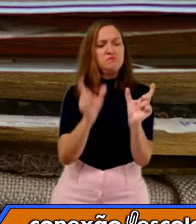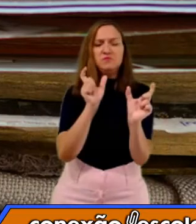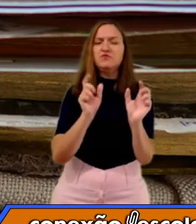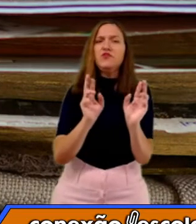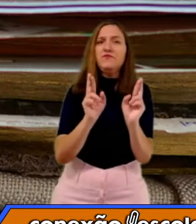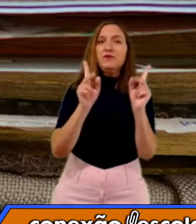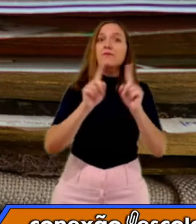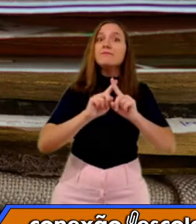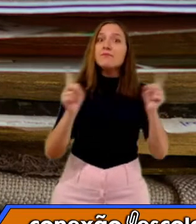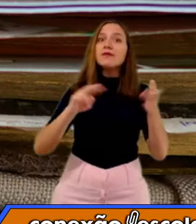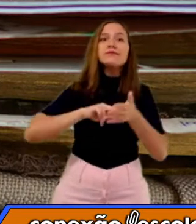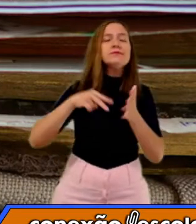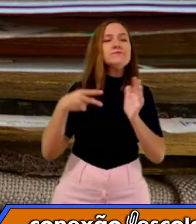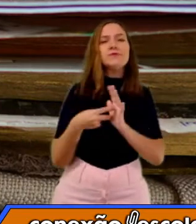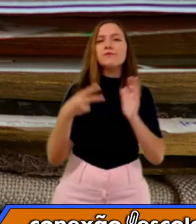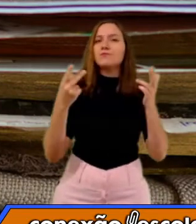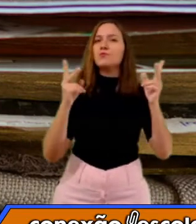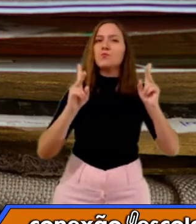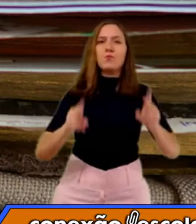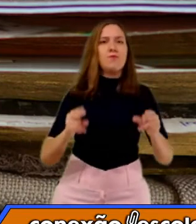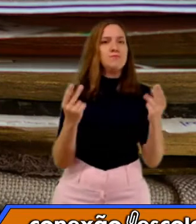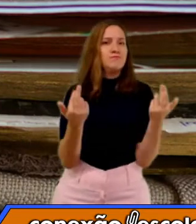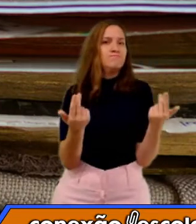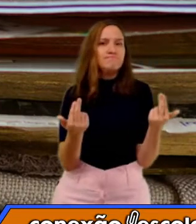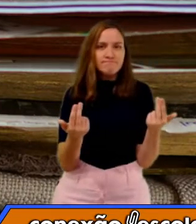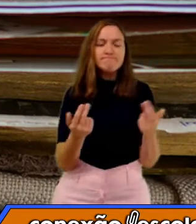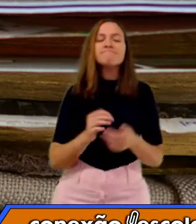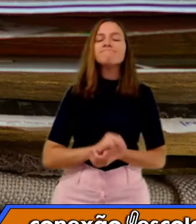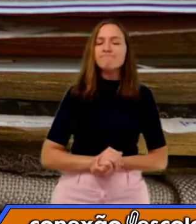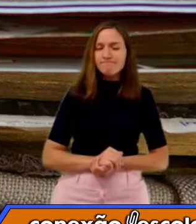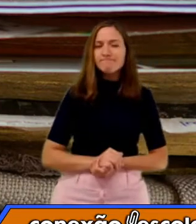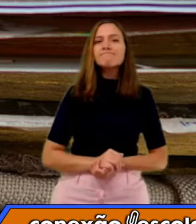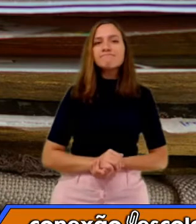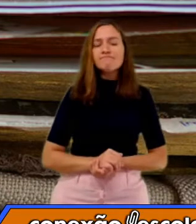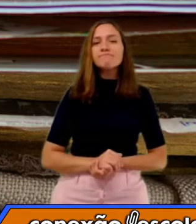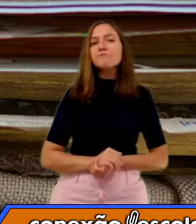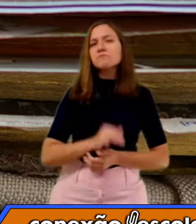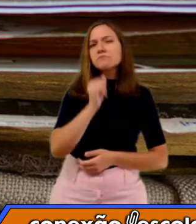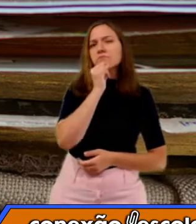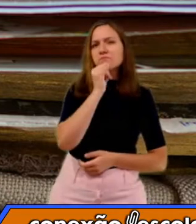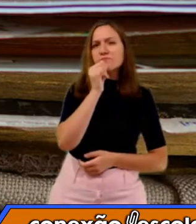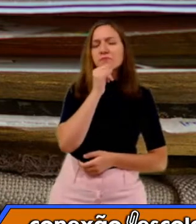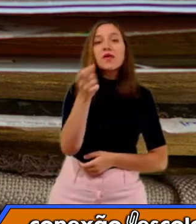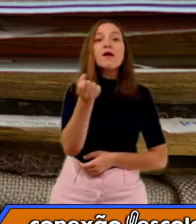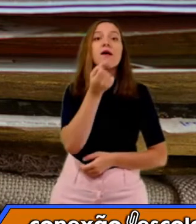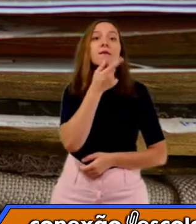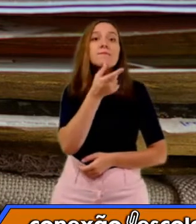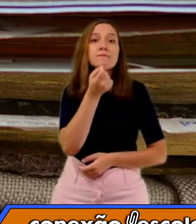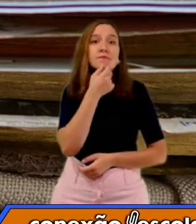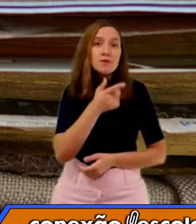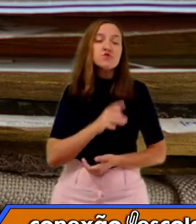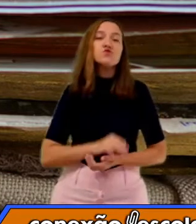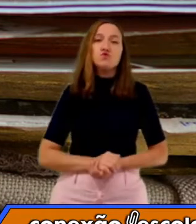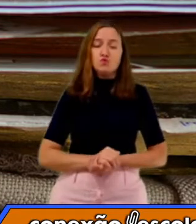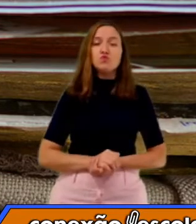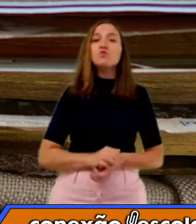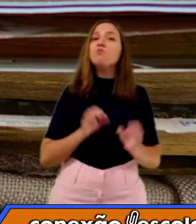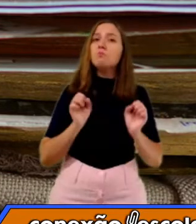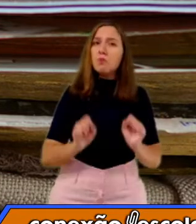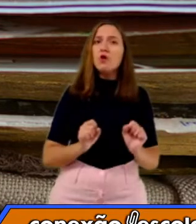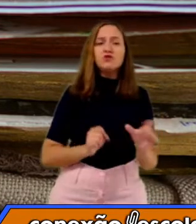mas o significado é o mesmo. Quando a gente fala de um remédio, nós falamos, às vezes,